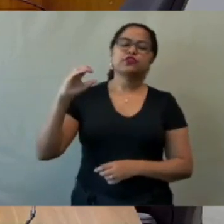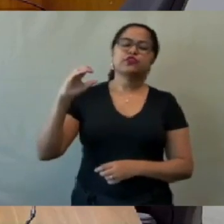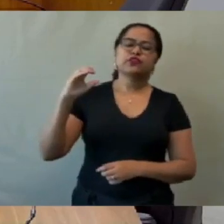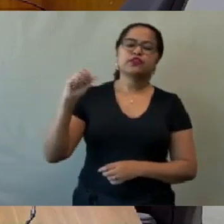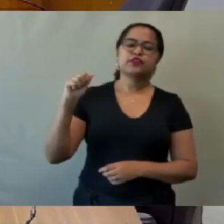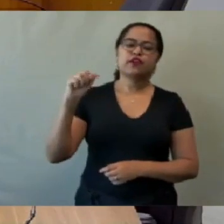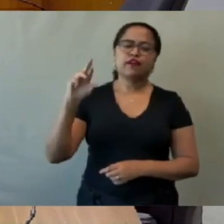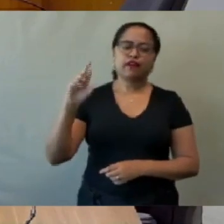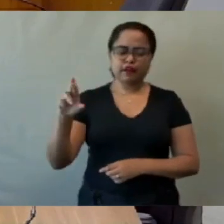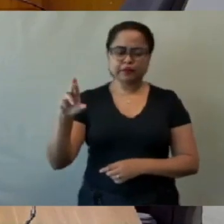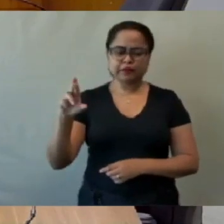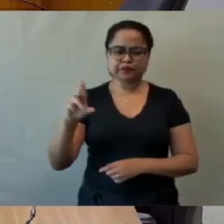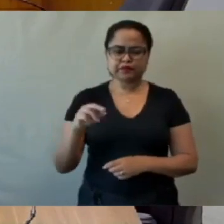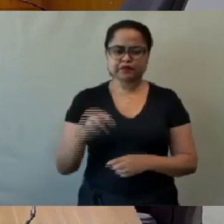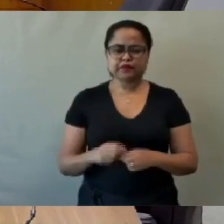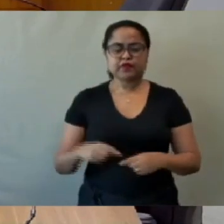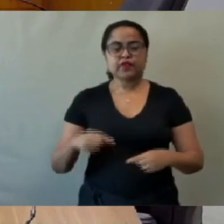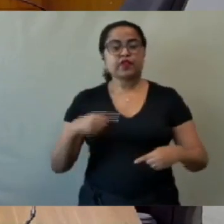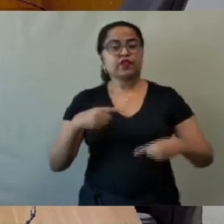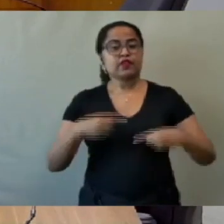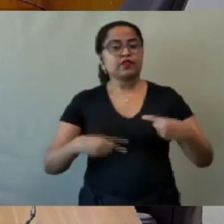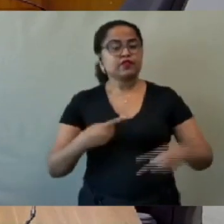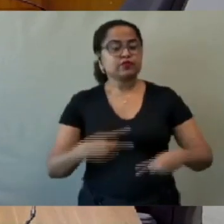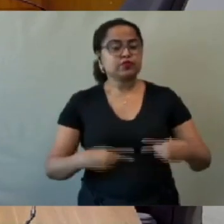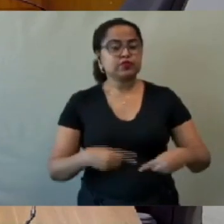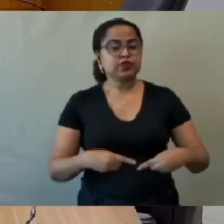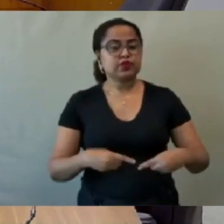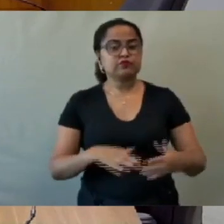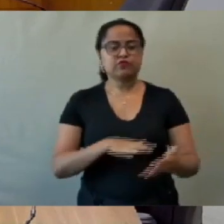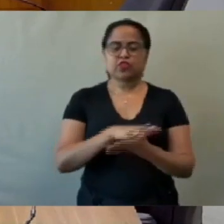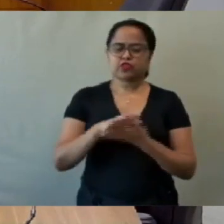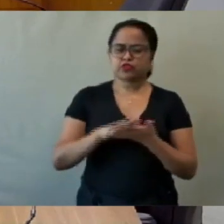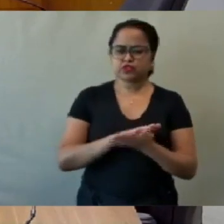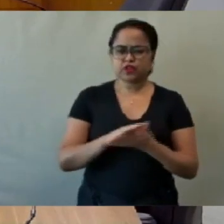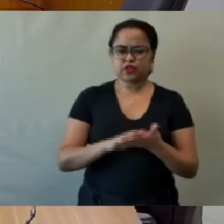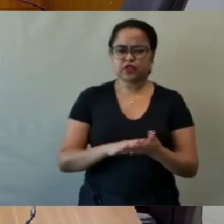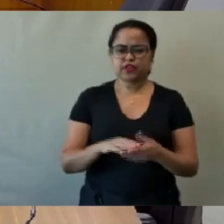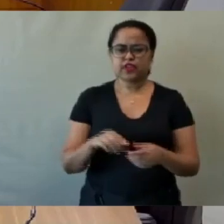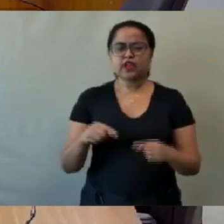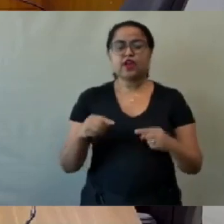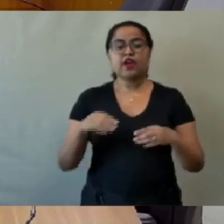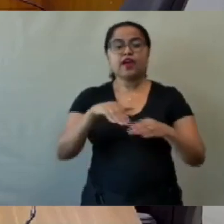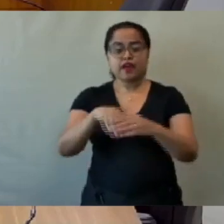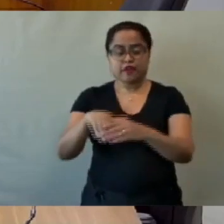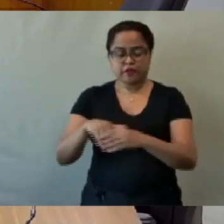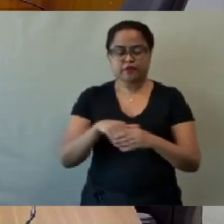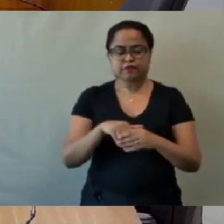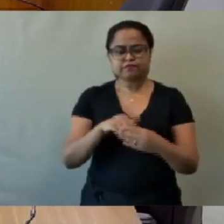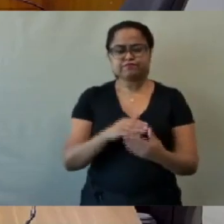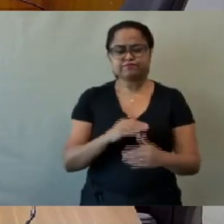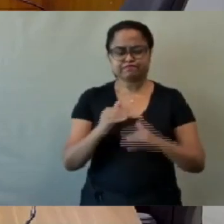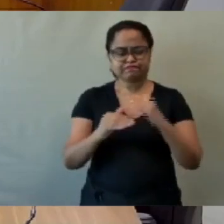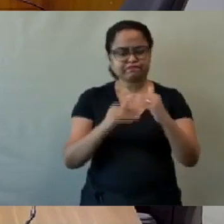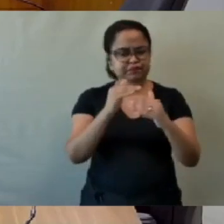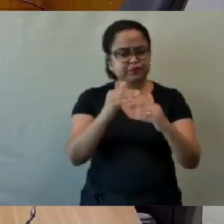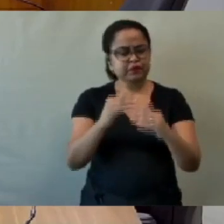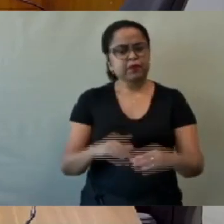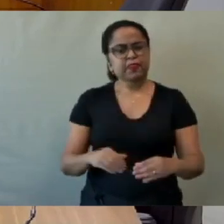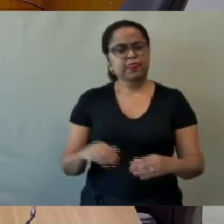Tavares. Em discussão? Não havendo discussão, em votação. Como vota a